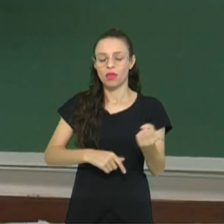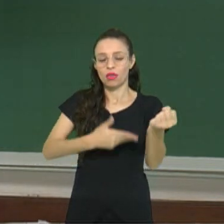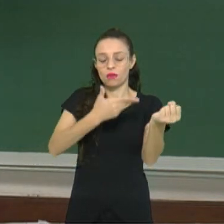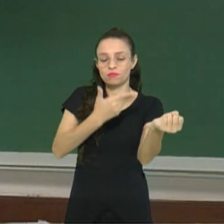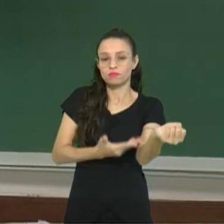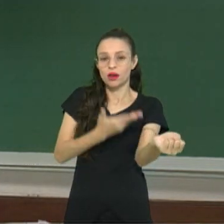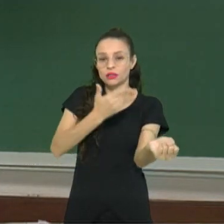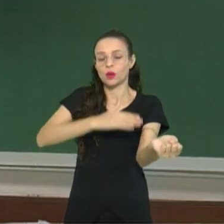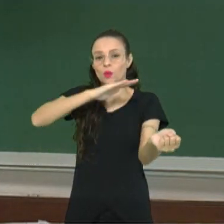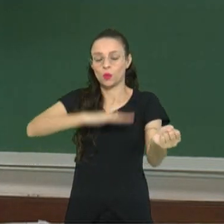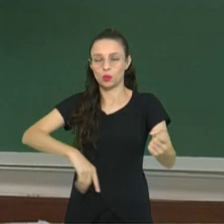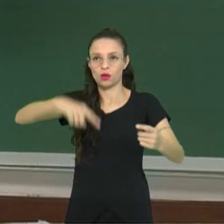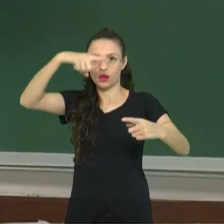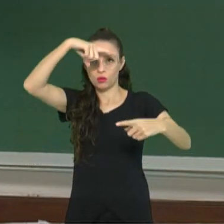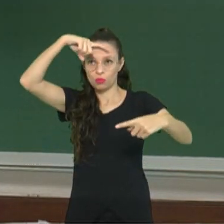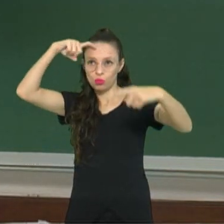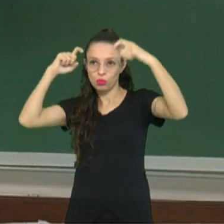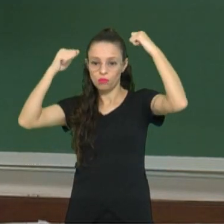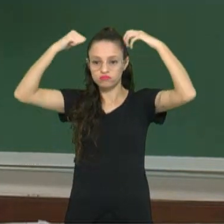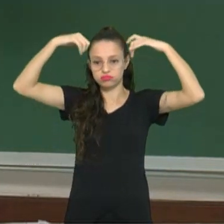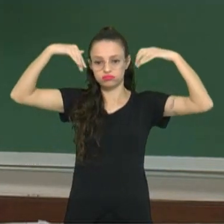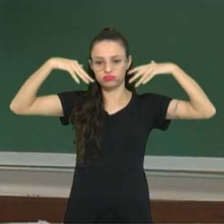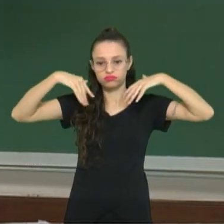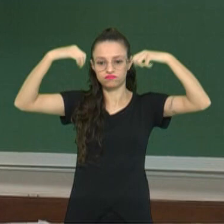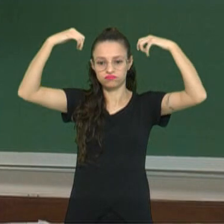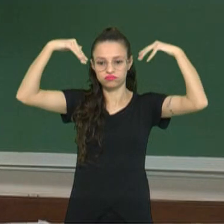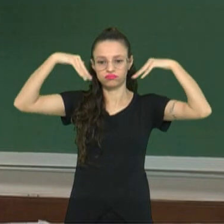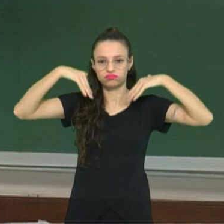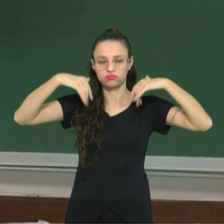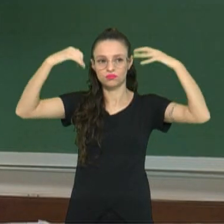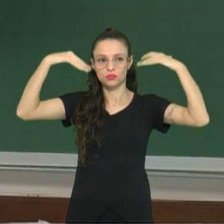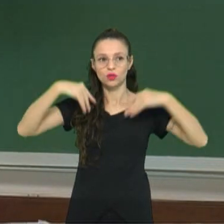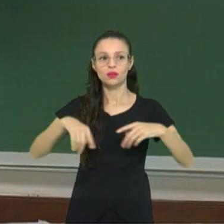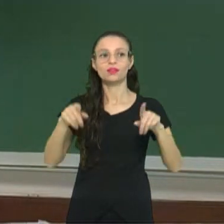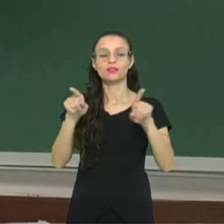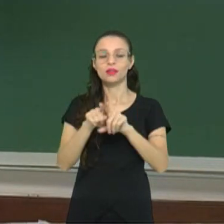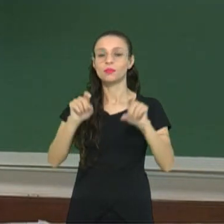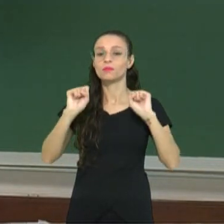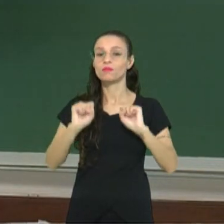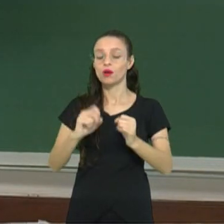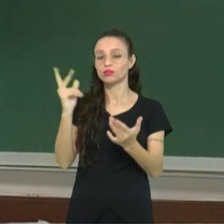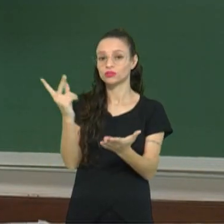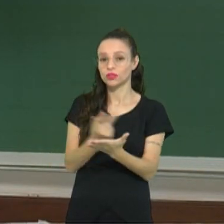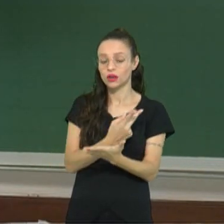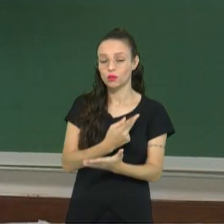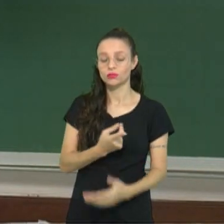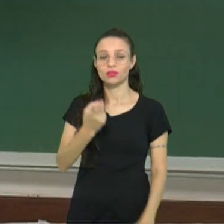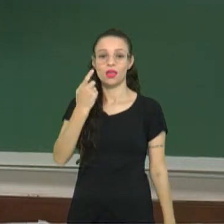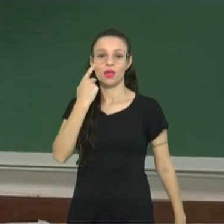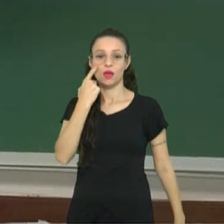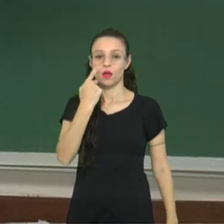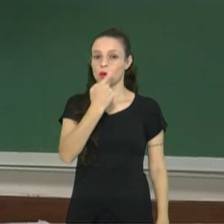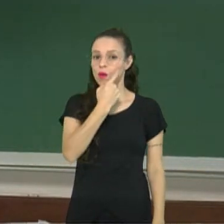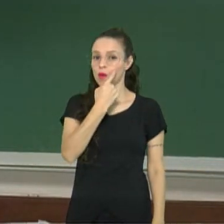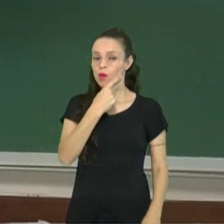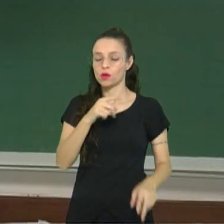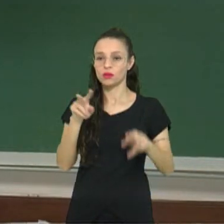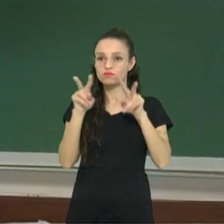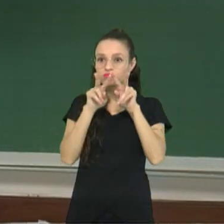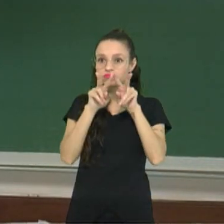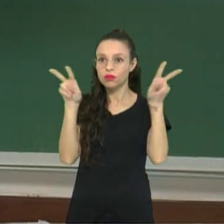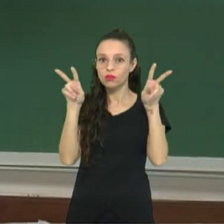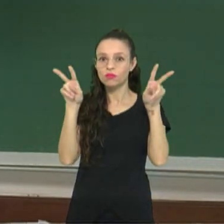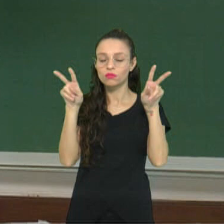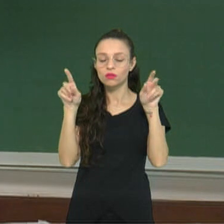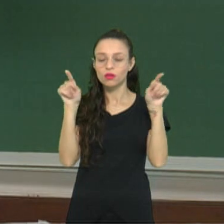um suor intenso, né? Quando o nervo óptico é atingido, pode ocorrer a diplopia, ou seja, a visão dupla, né? Você